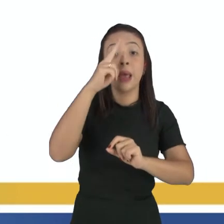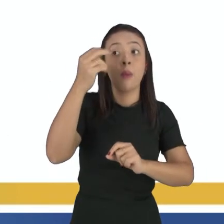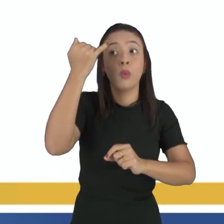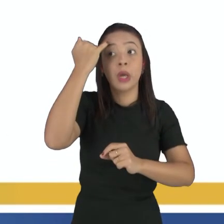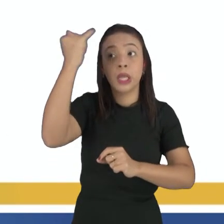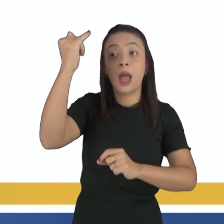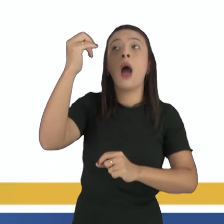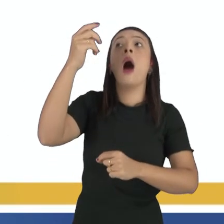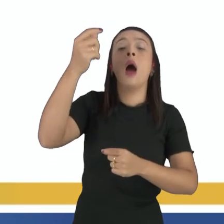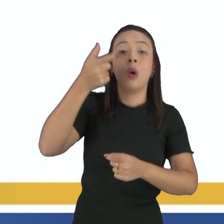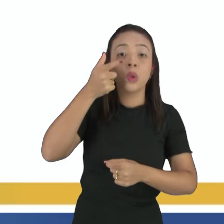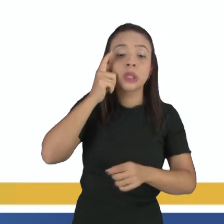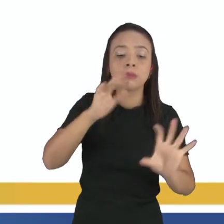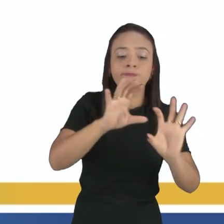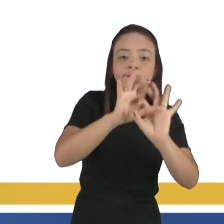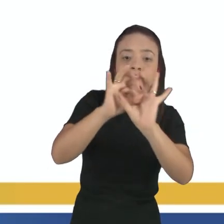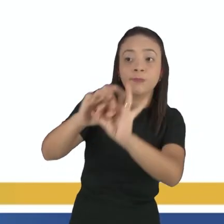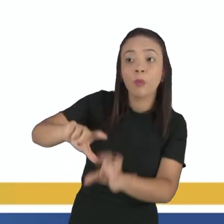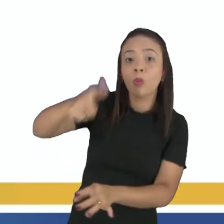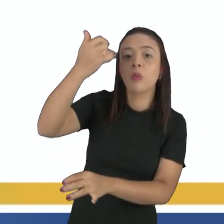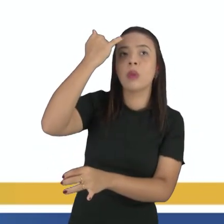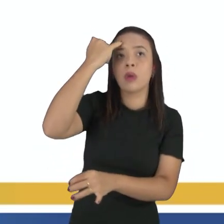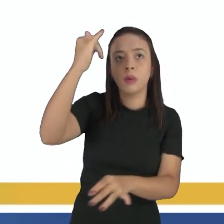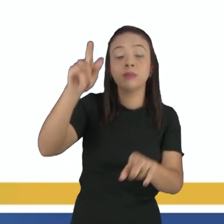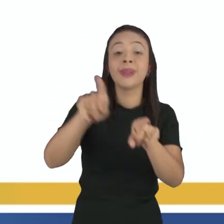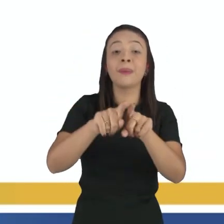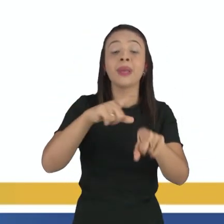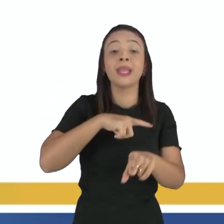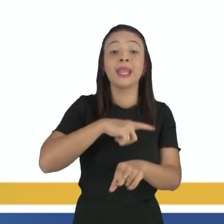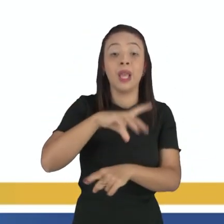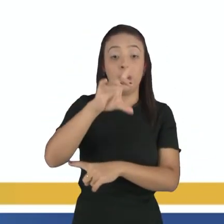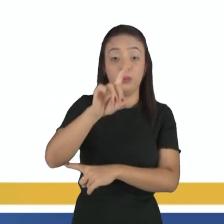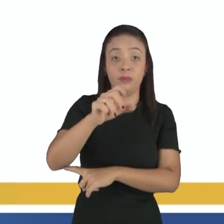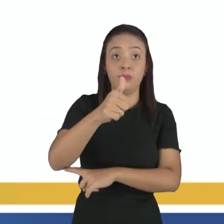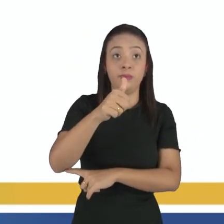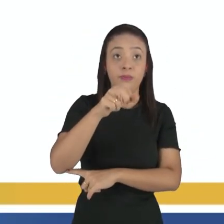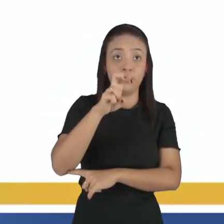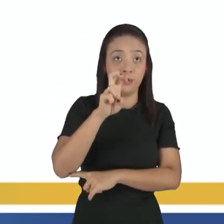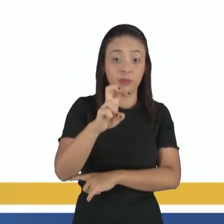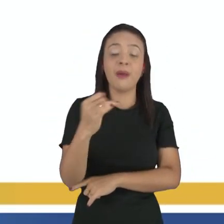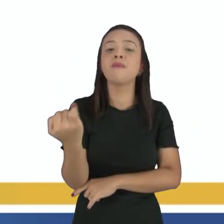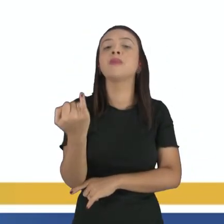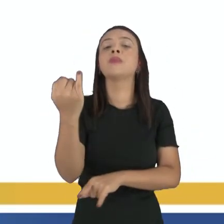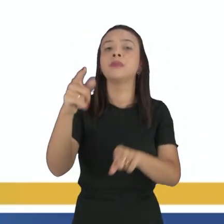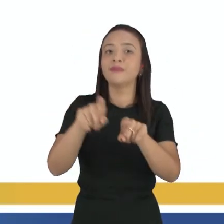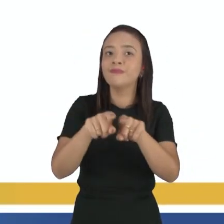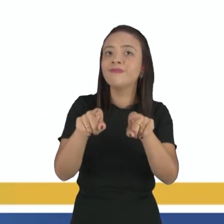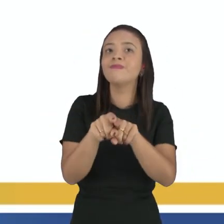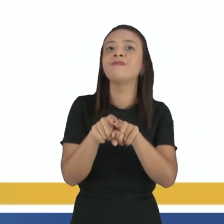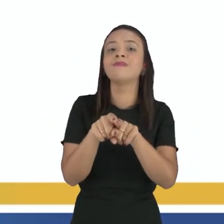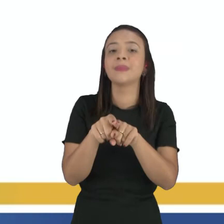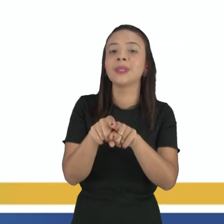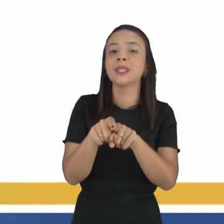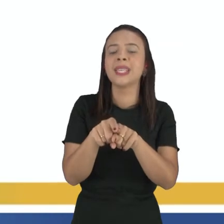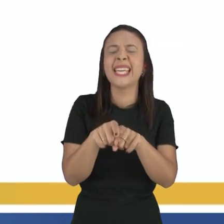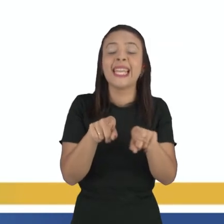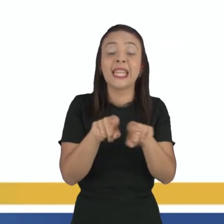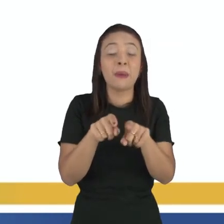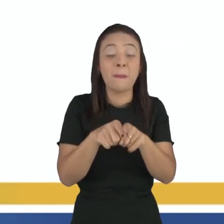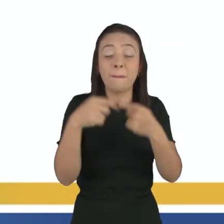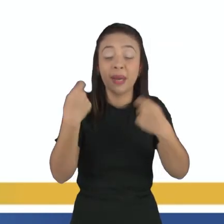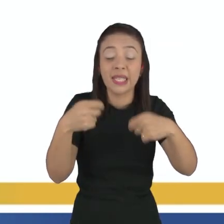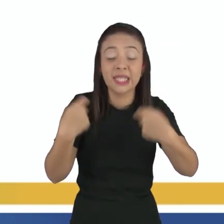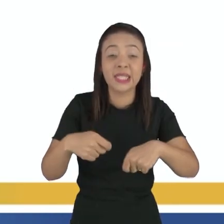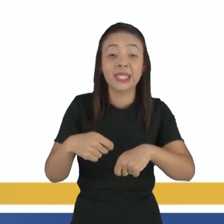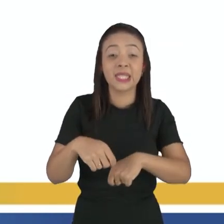outra tá e não menos importante nos temos o 15º de escritor e esse aqui o que exige mais conhecimentos